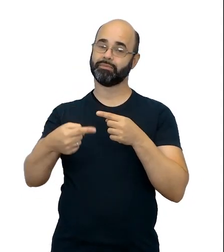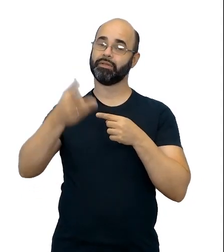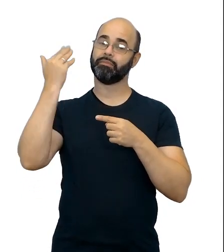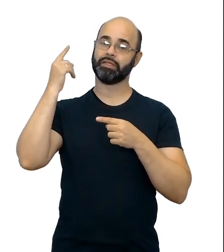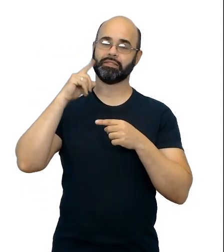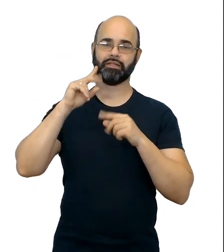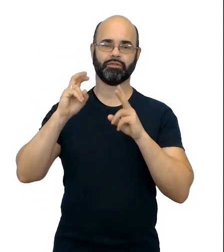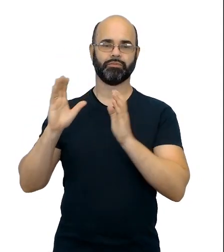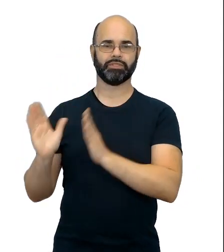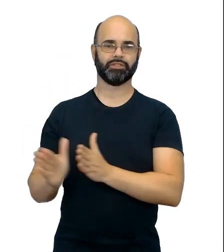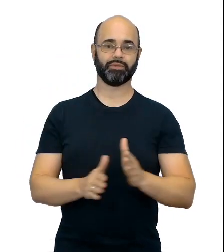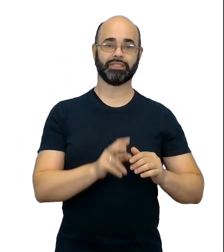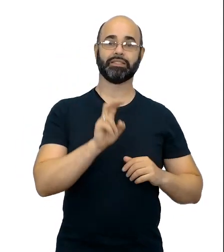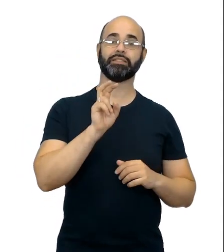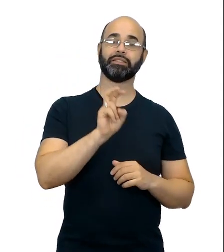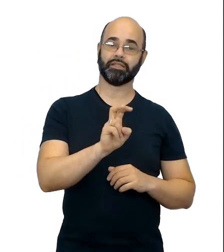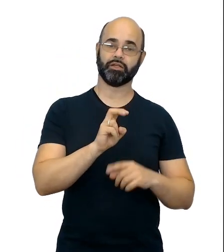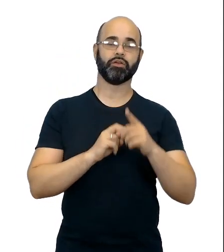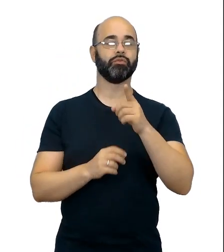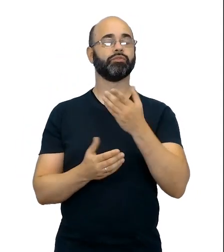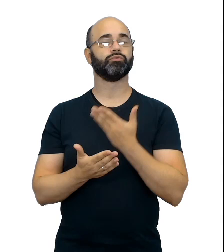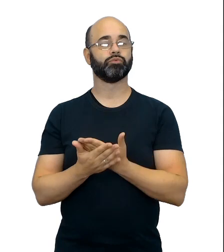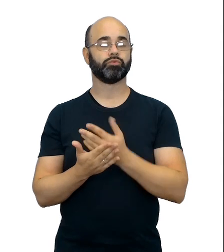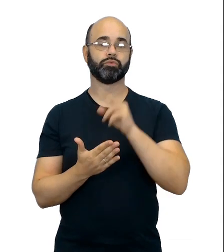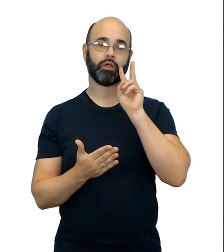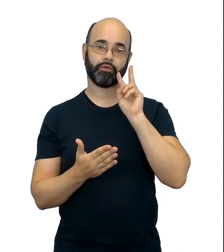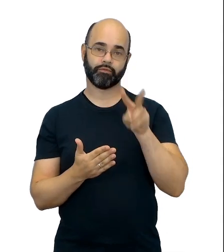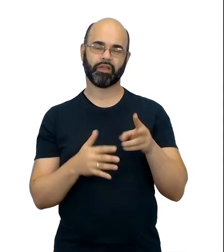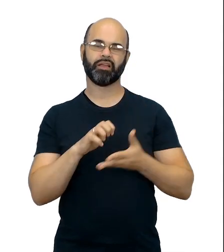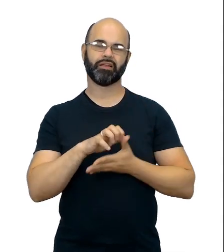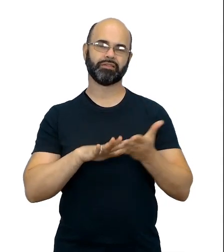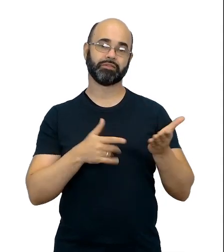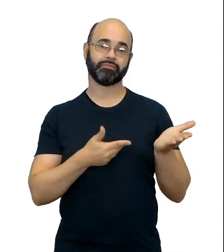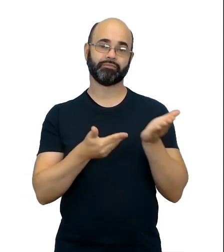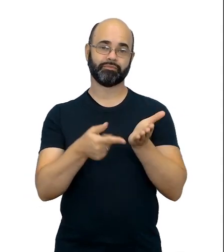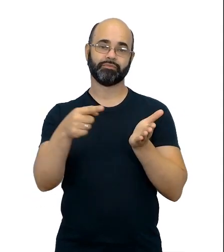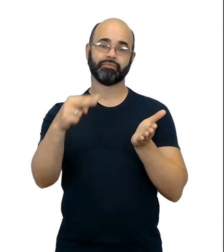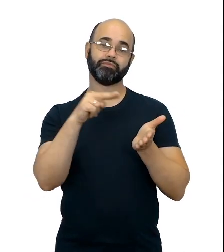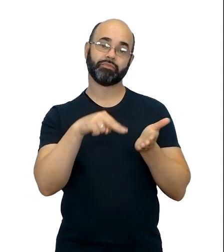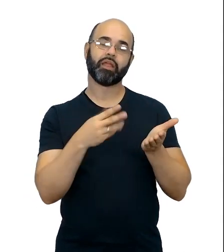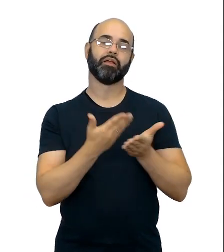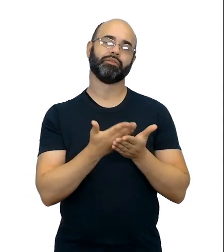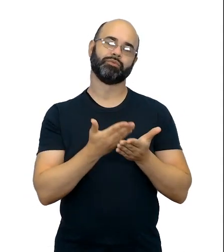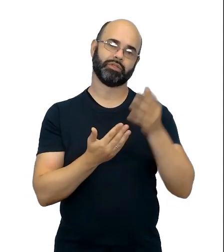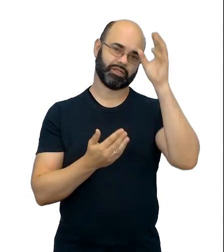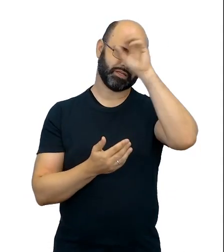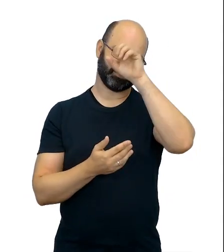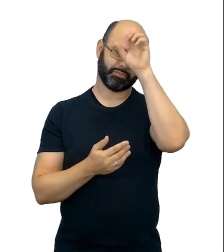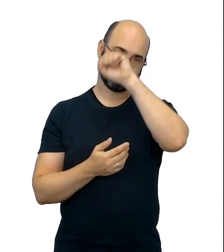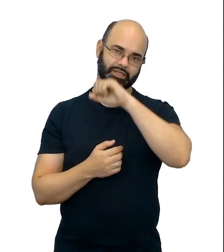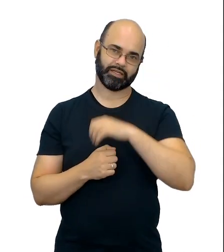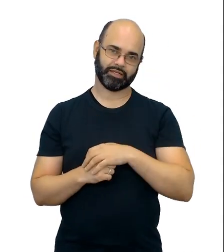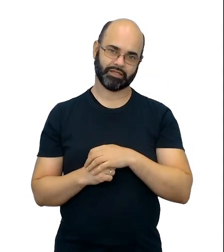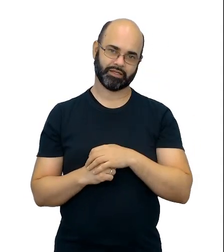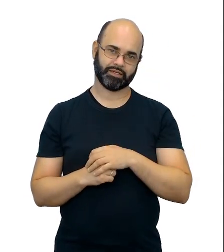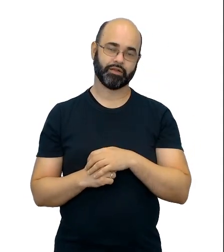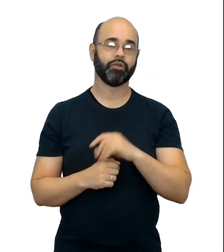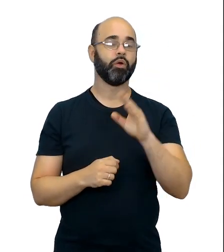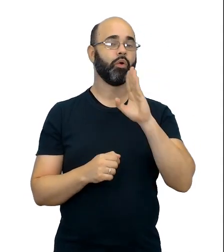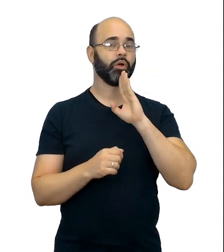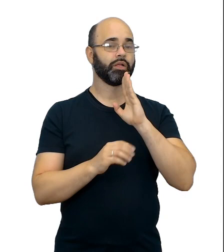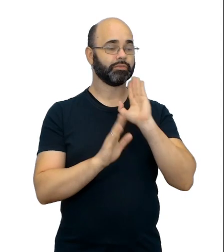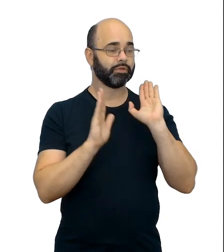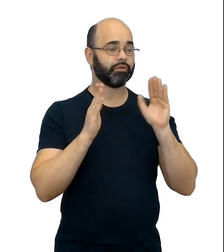sequência 5, que vocês estudassem as atividades que estão postas, olhassem os objetos de